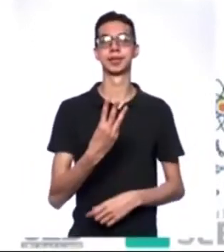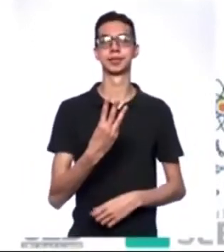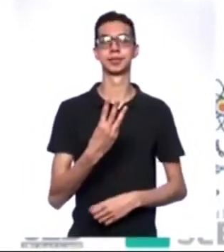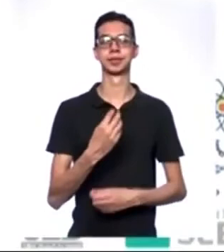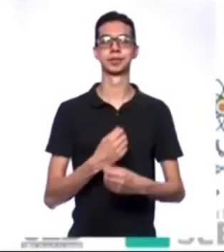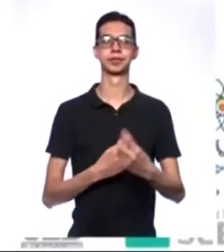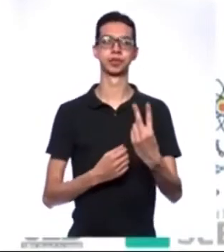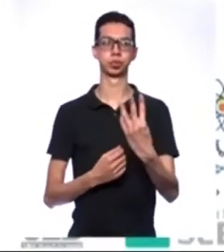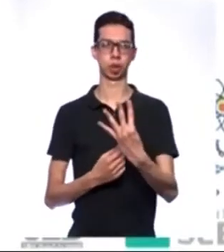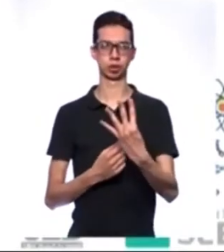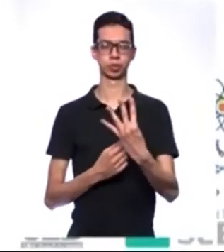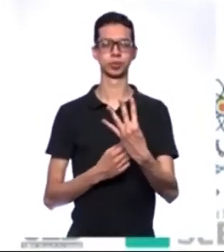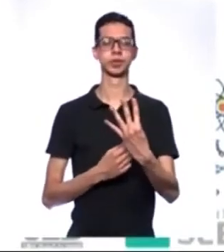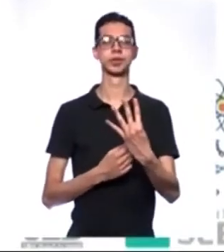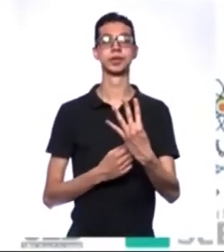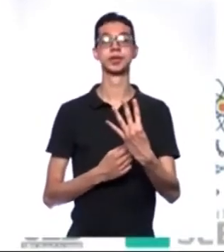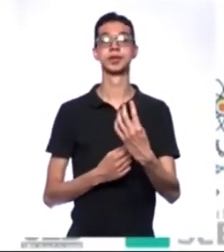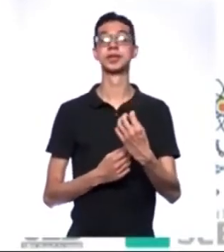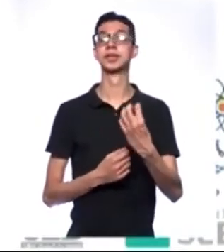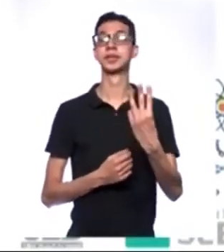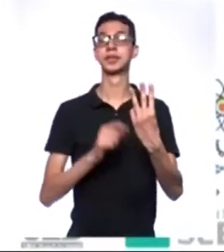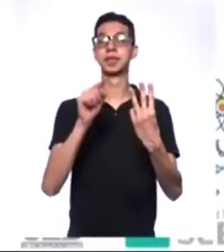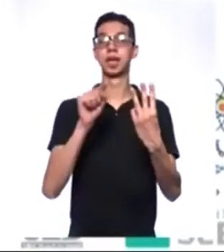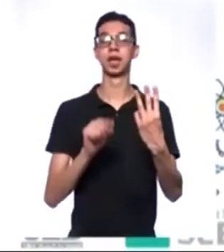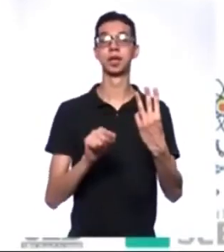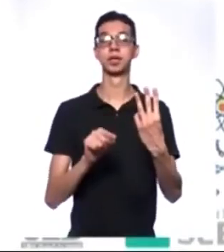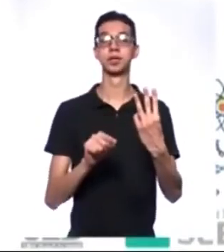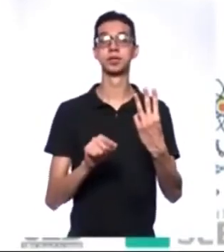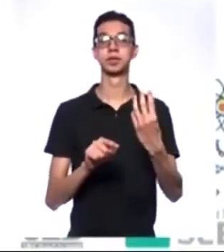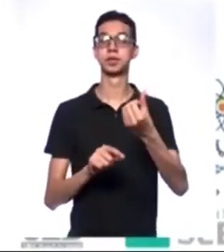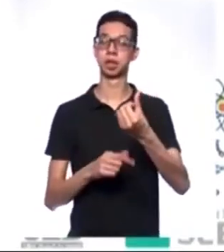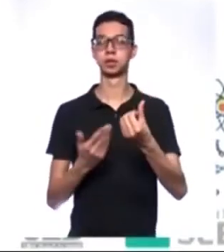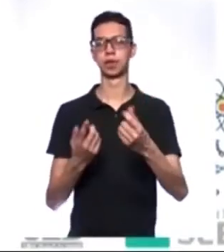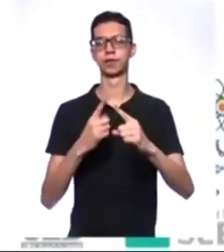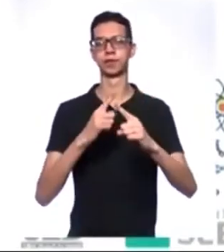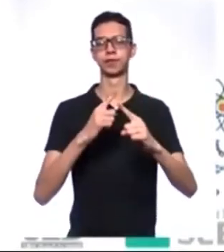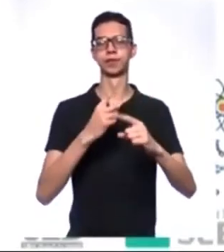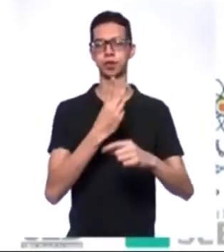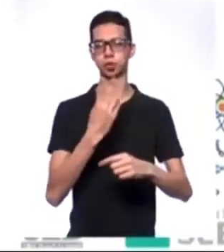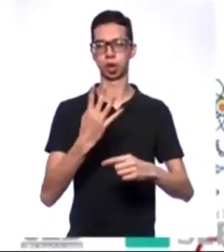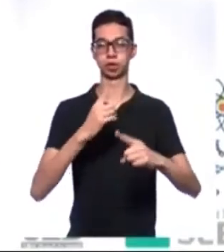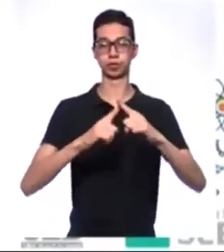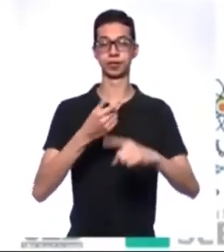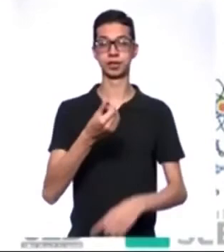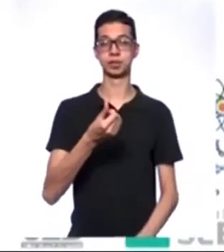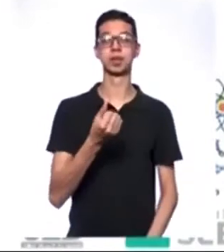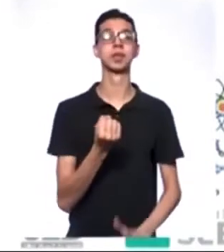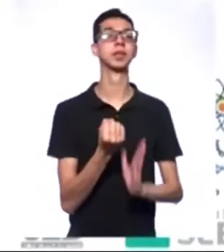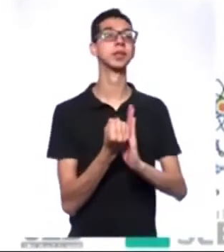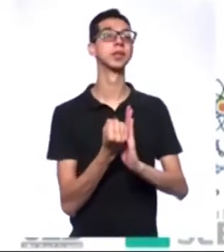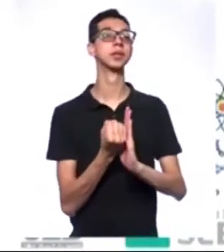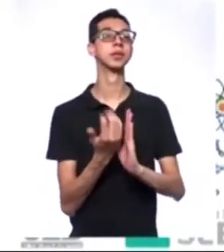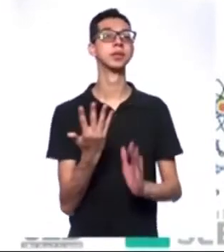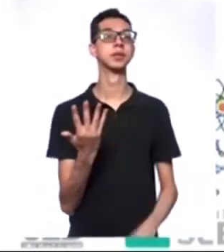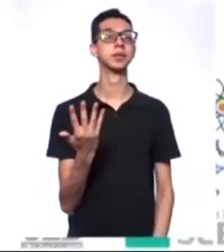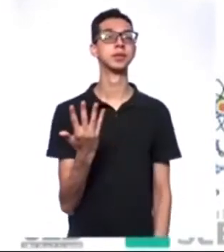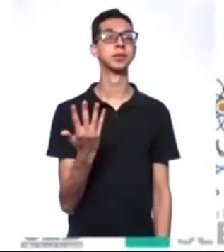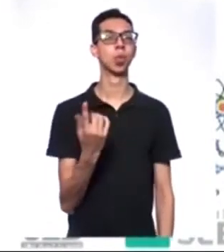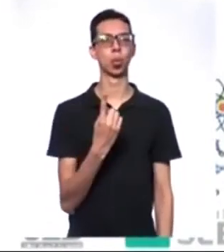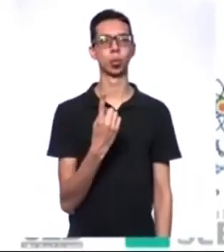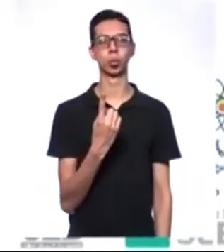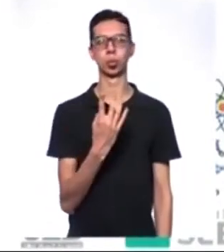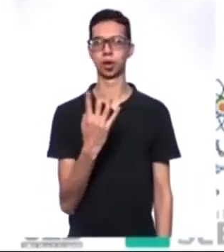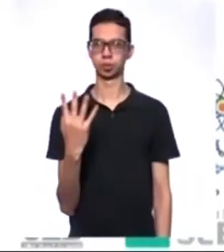seis e é só multiplicar 24 por seis né Olá 24 vezes seis são 144